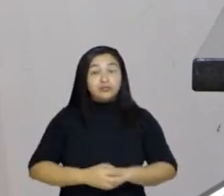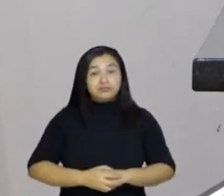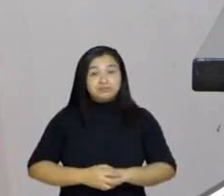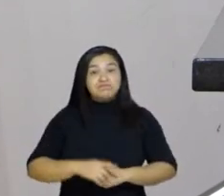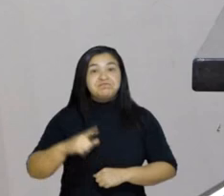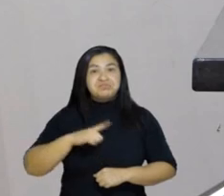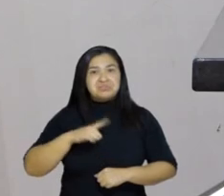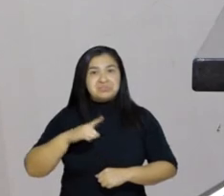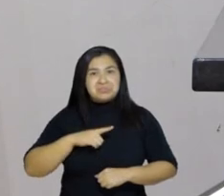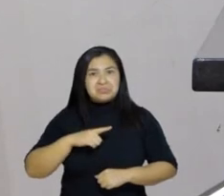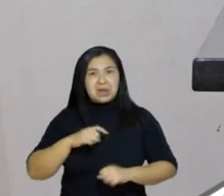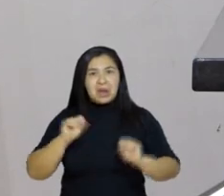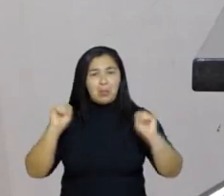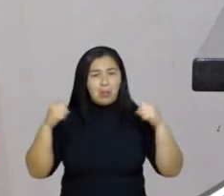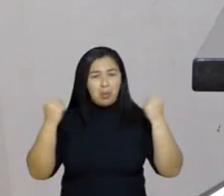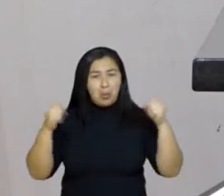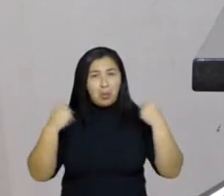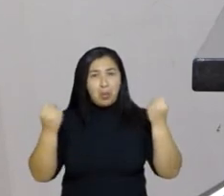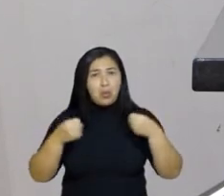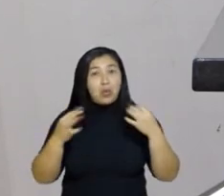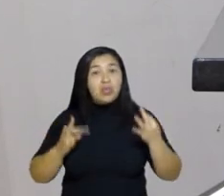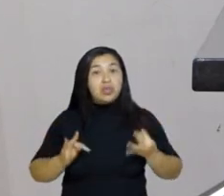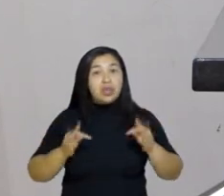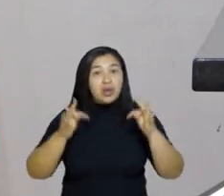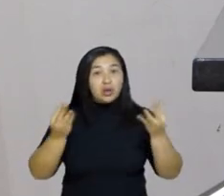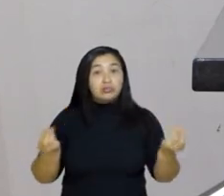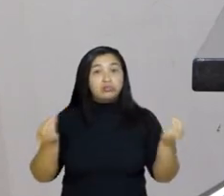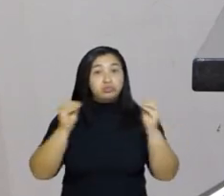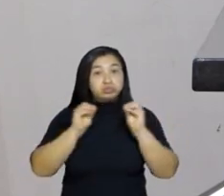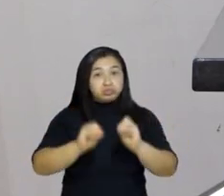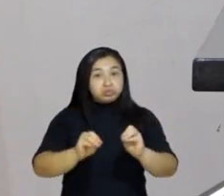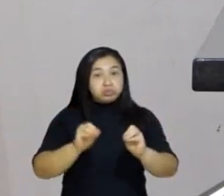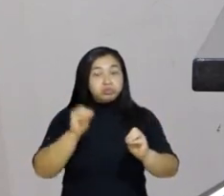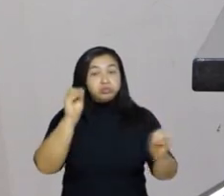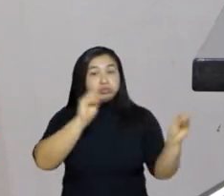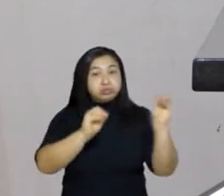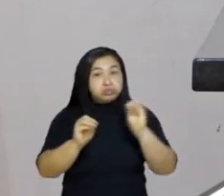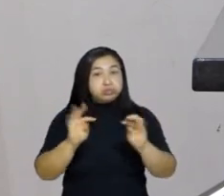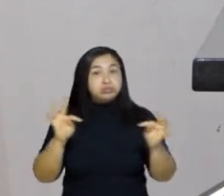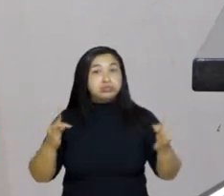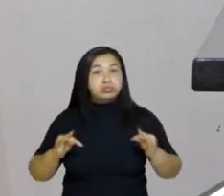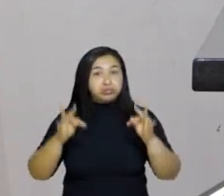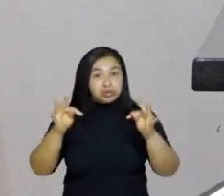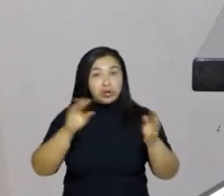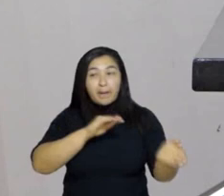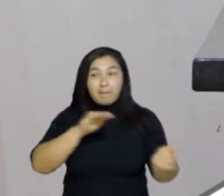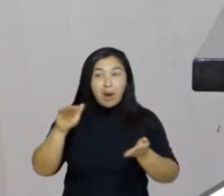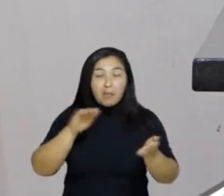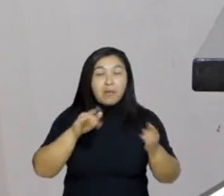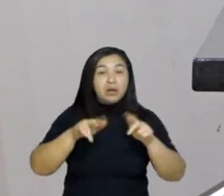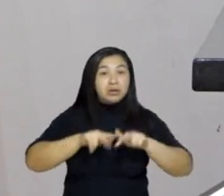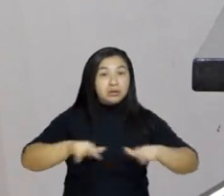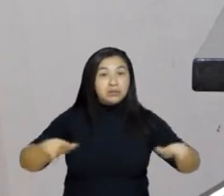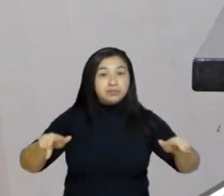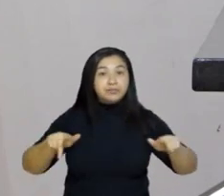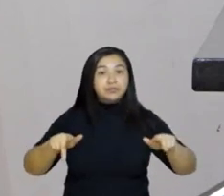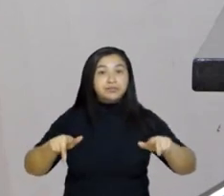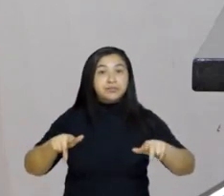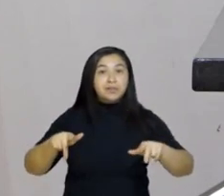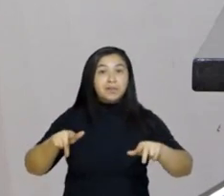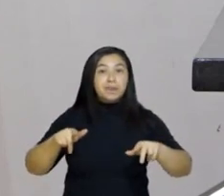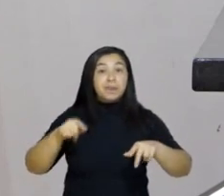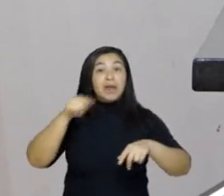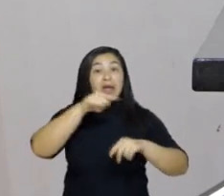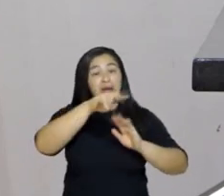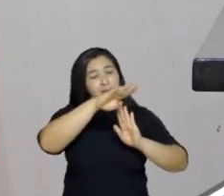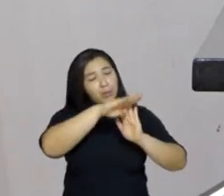automação, tecnologia embutida, transferência de tecnologia e conteúdo nacional.